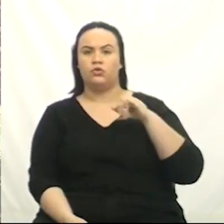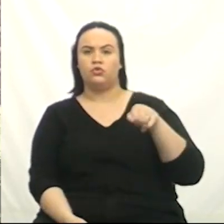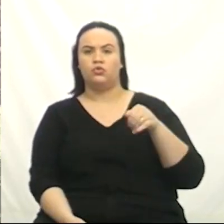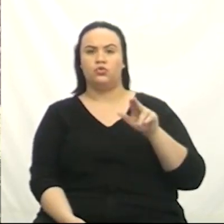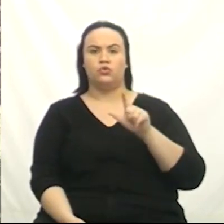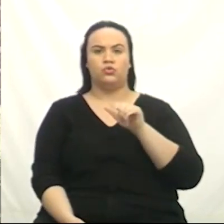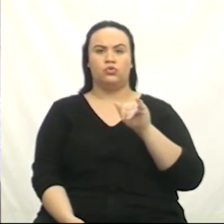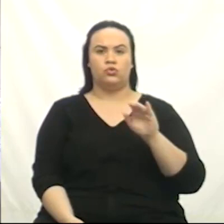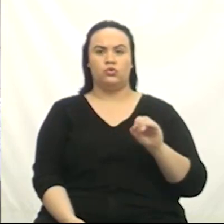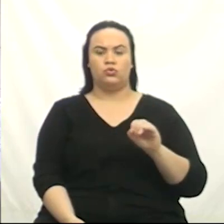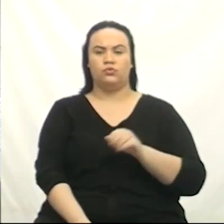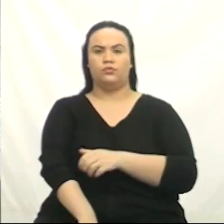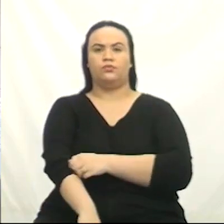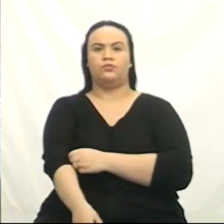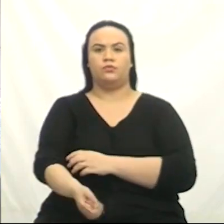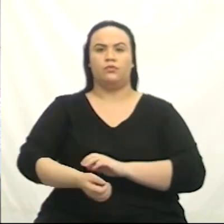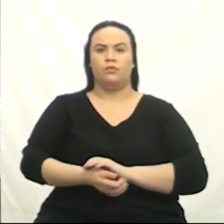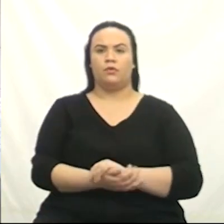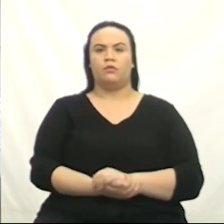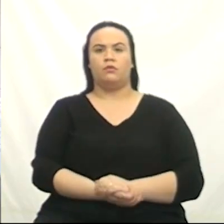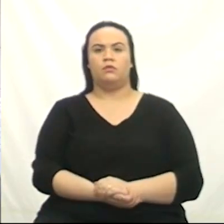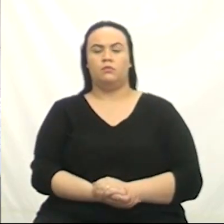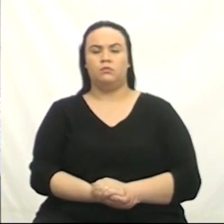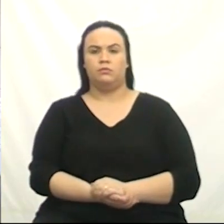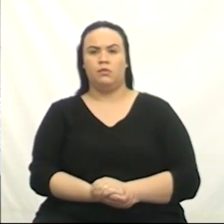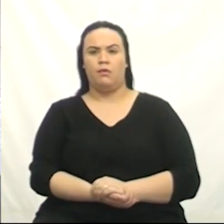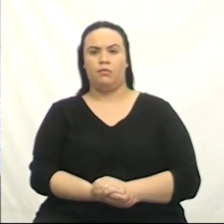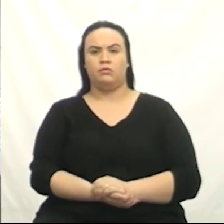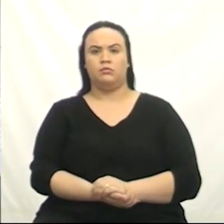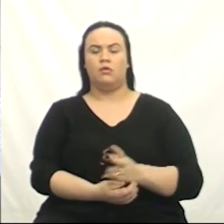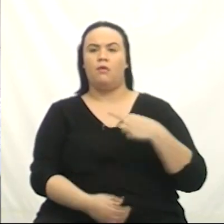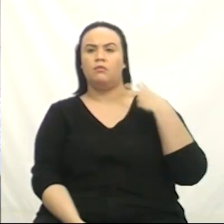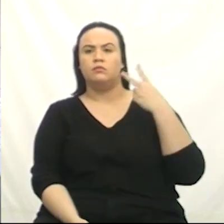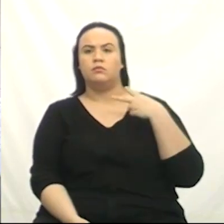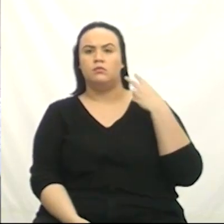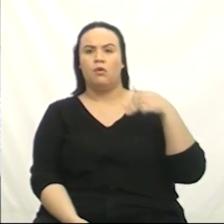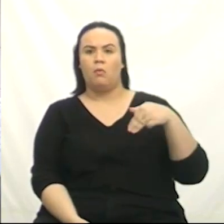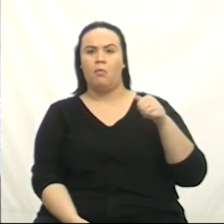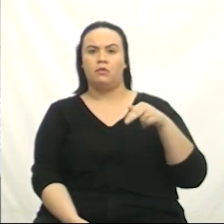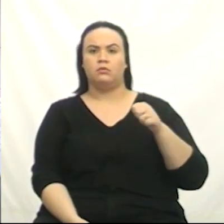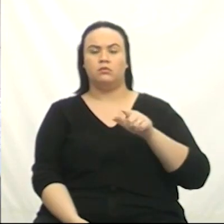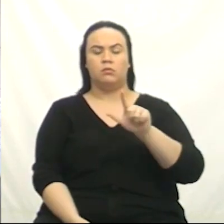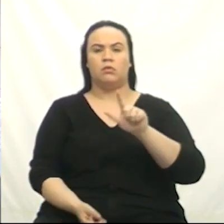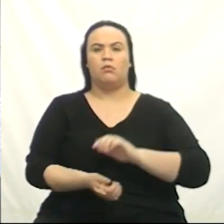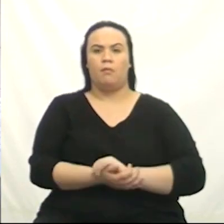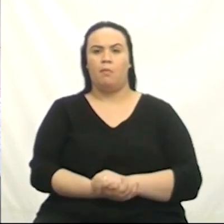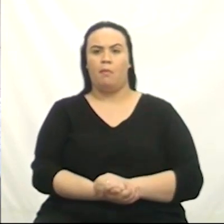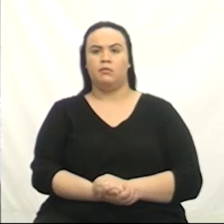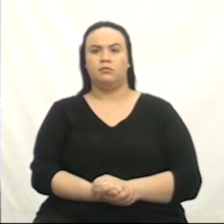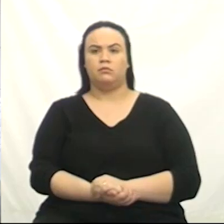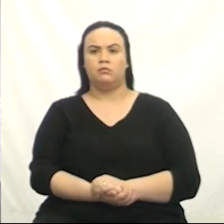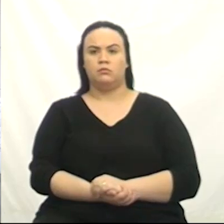César Camisque. Declina com a palavra o vereador Manuel Roseng da Silva.